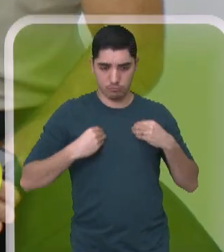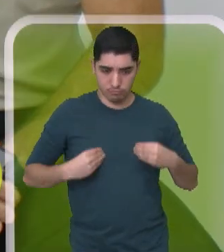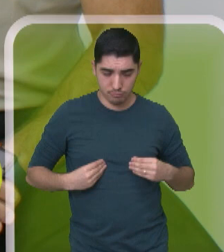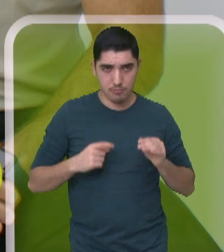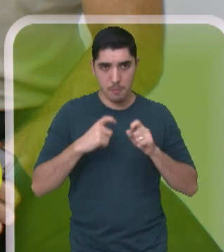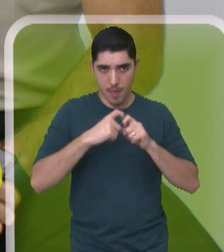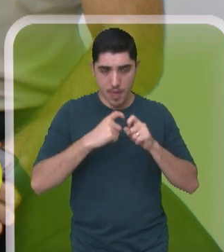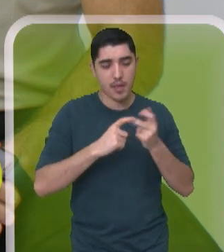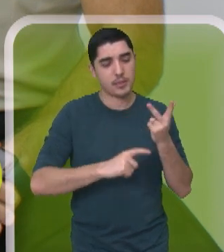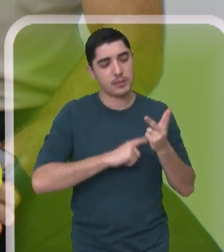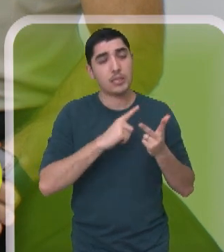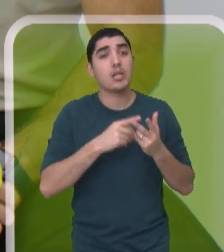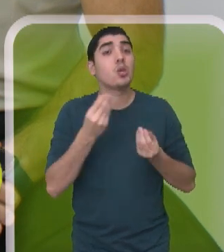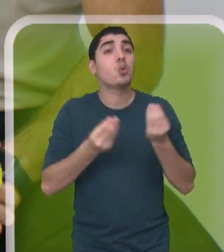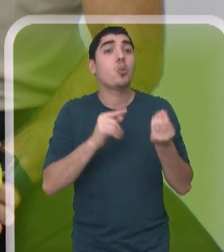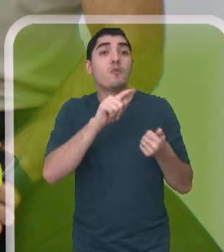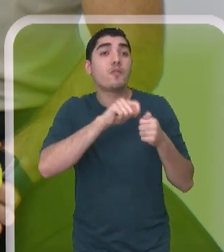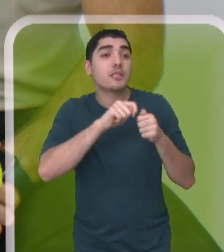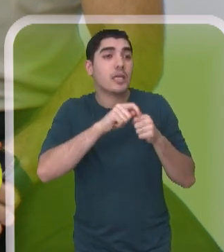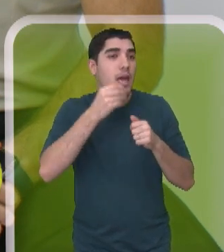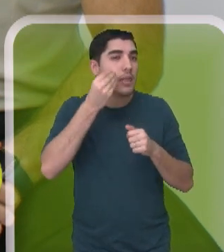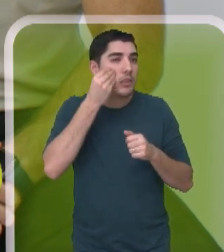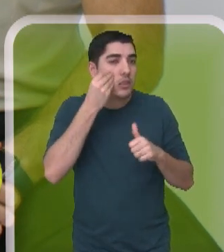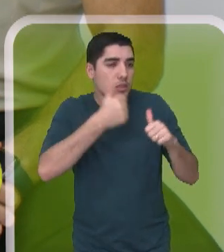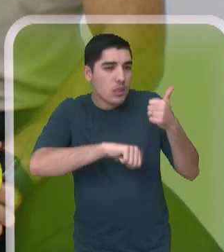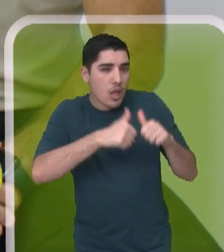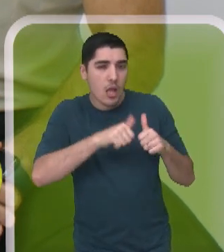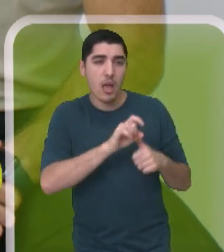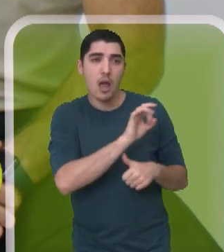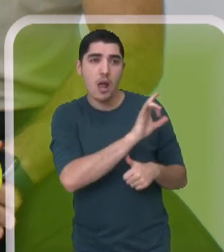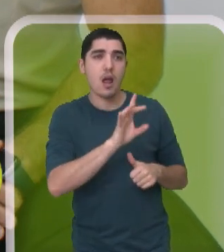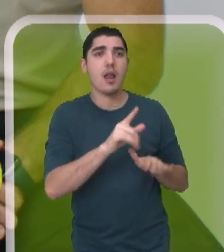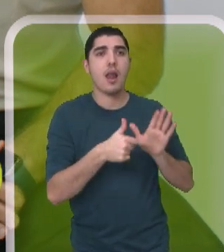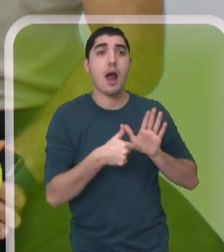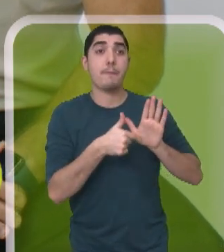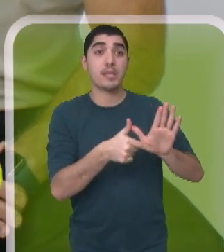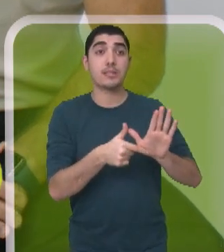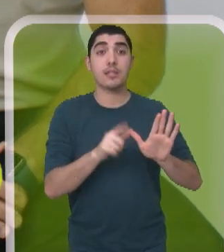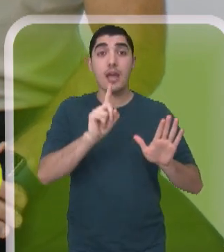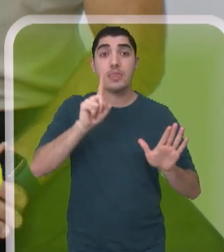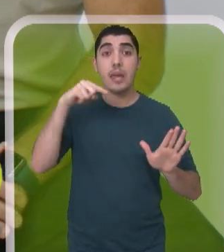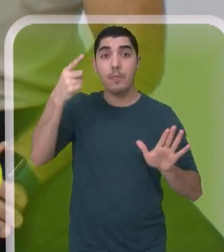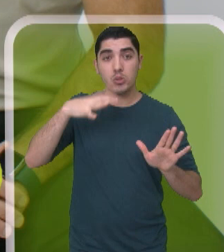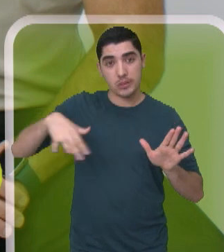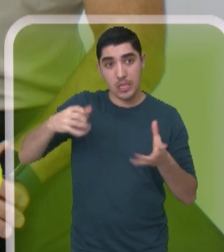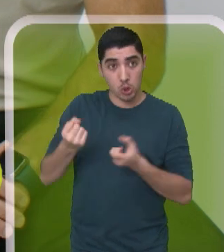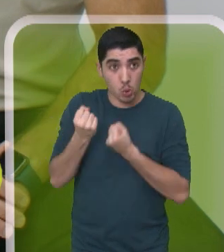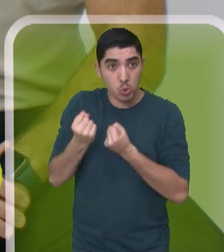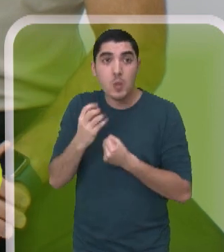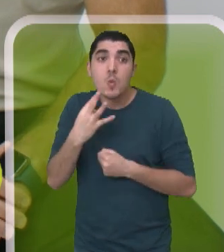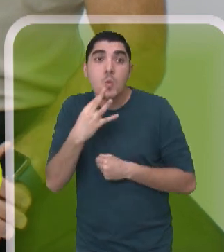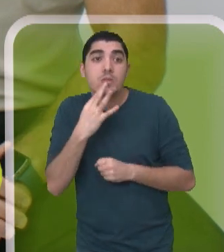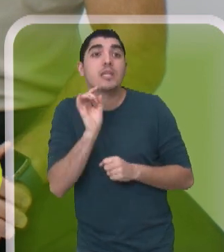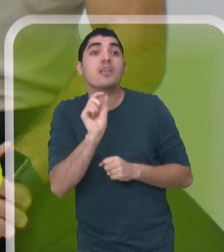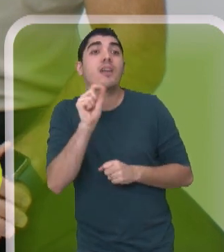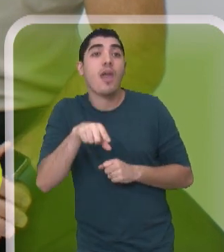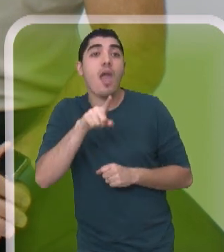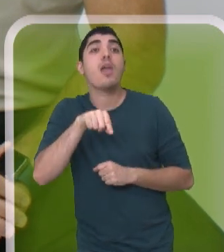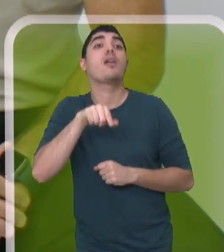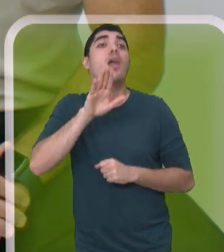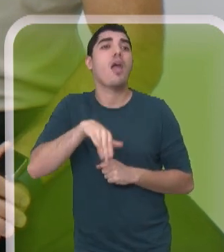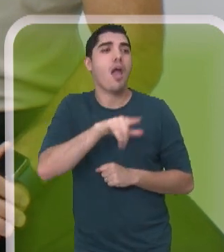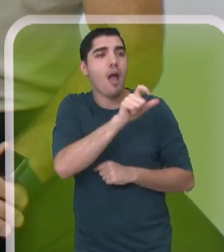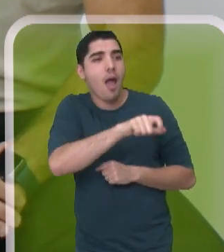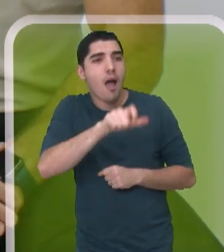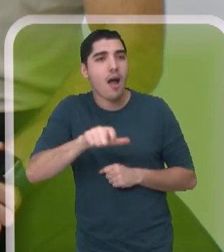vocês apresentarem de uma maneira mais formal para os torcedores conhecerem o elenco que vai jogar